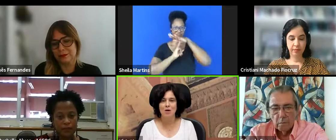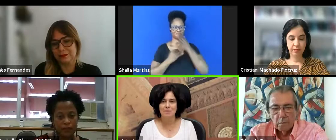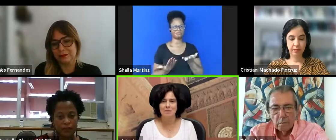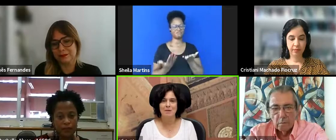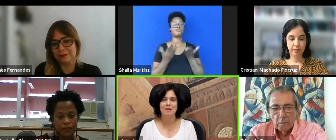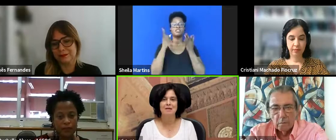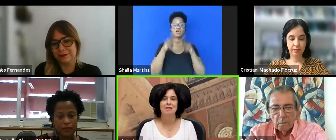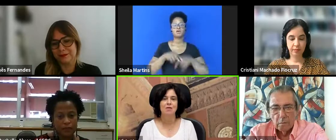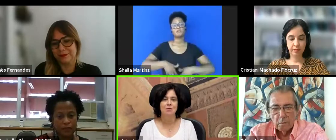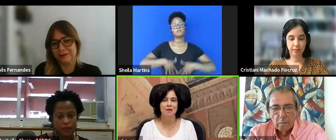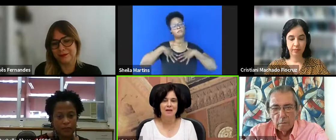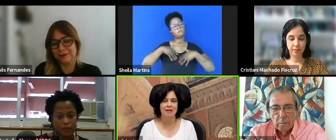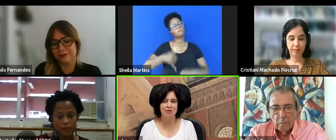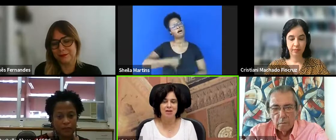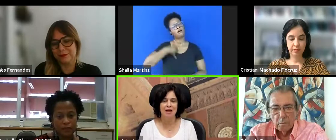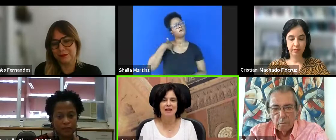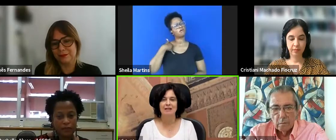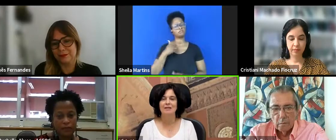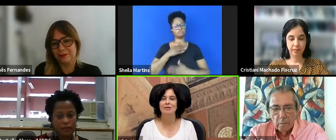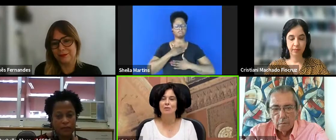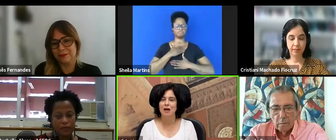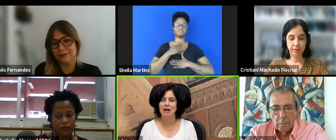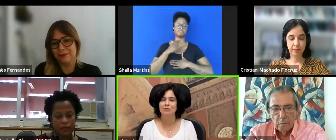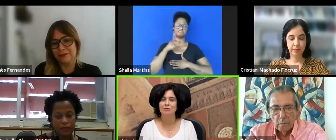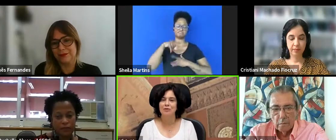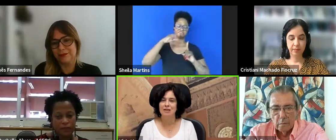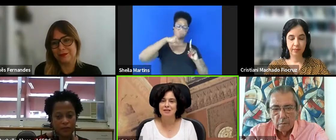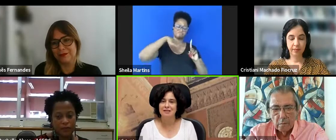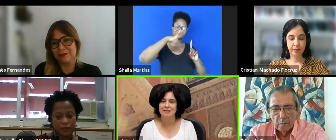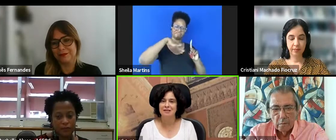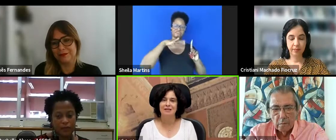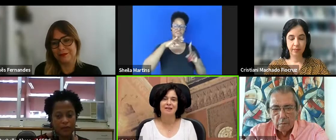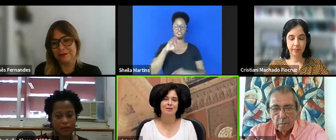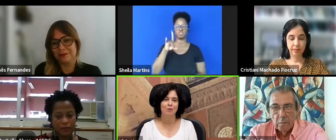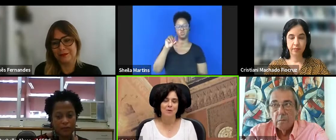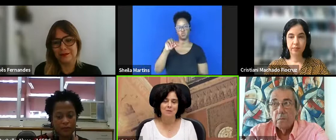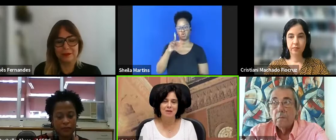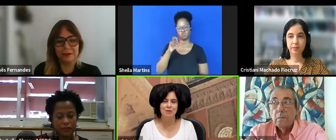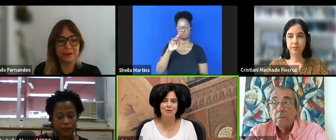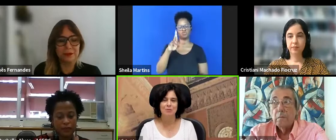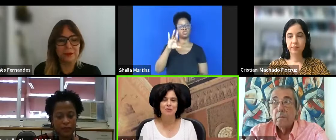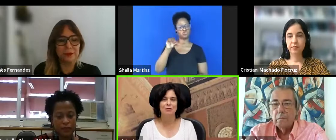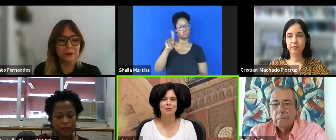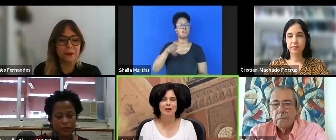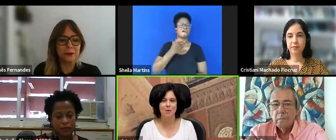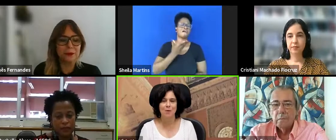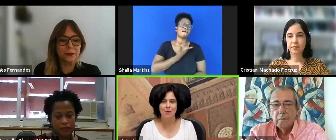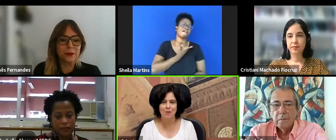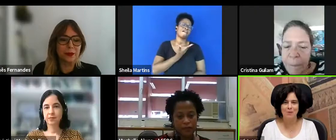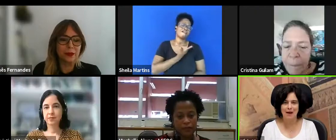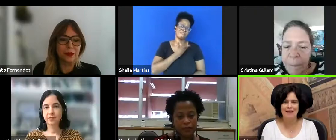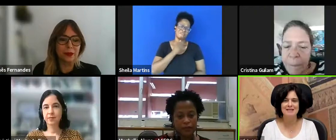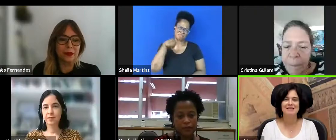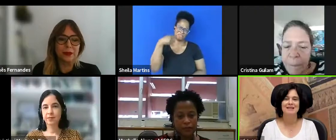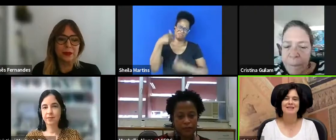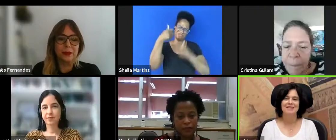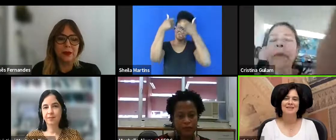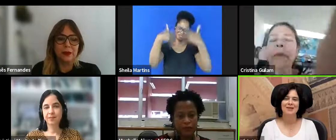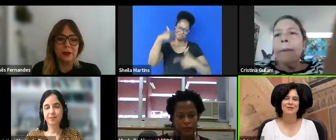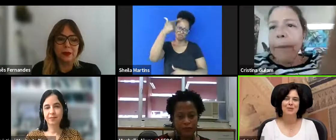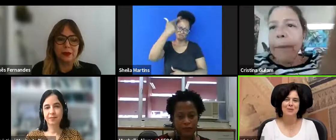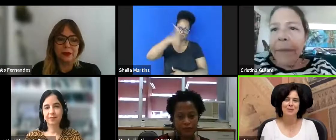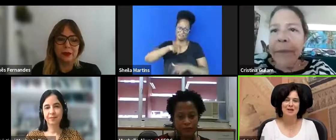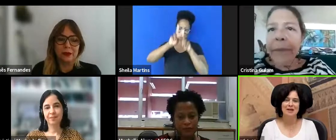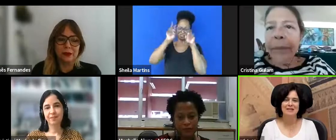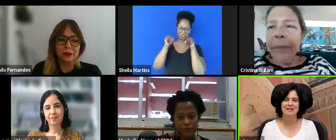uma honra para mim homenagear Eduardo Frise, querido amigo, depois vou falar um pouco mais,